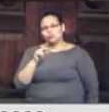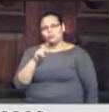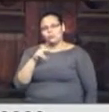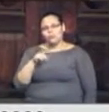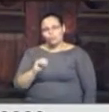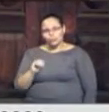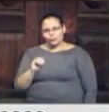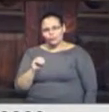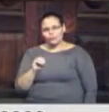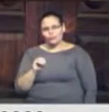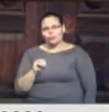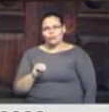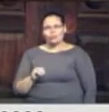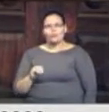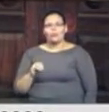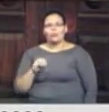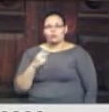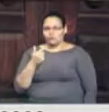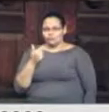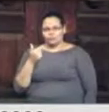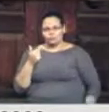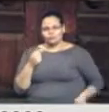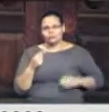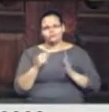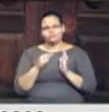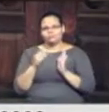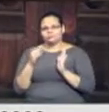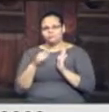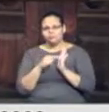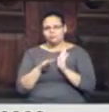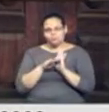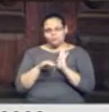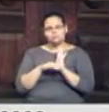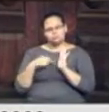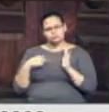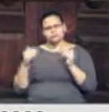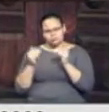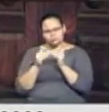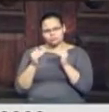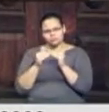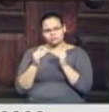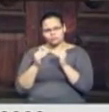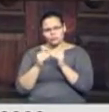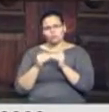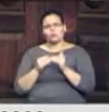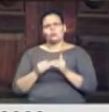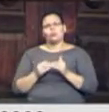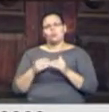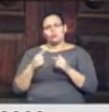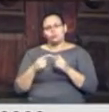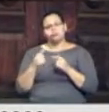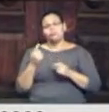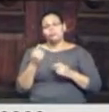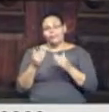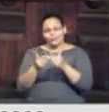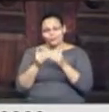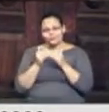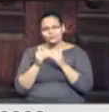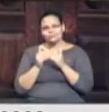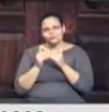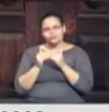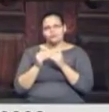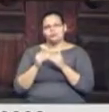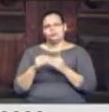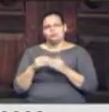o Supremo tomou duas medidas que eu quero dizer que eu concordo completamente. Uma impedindo que o